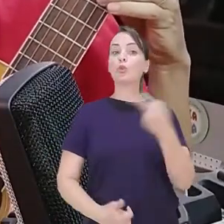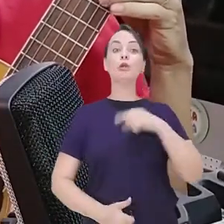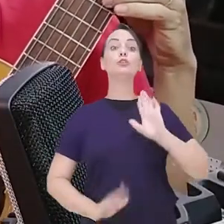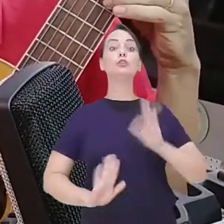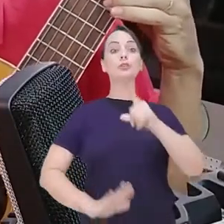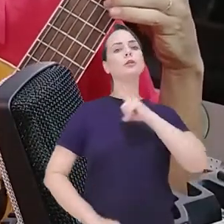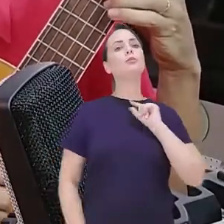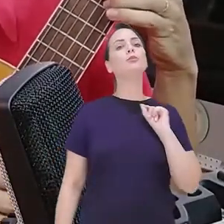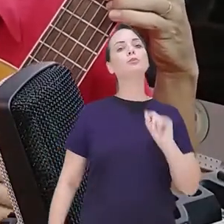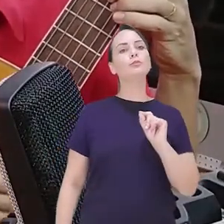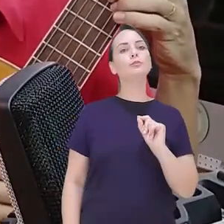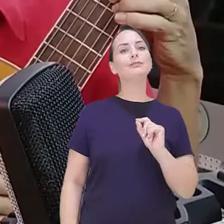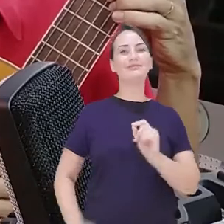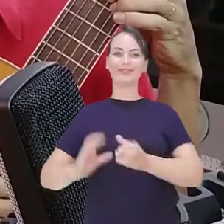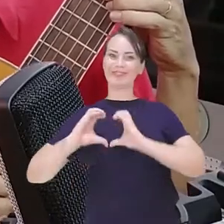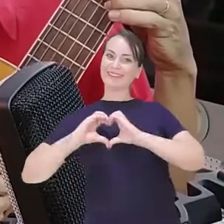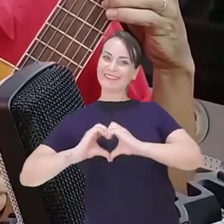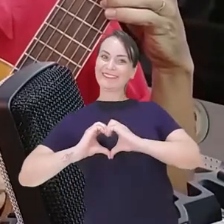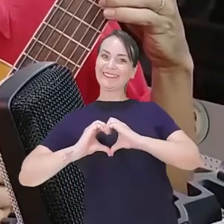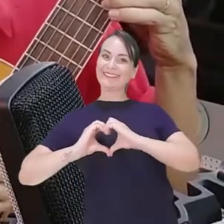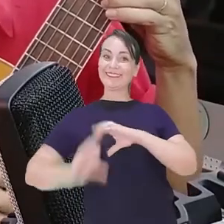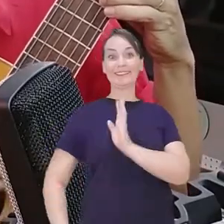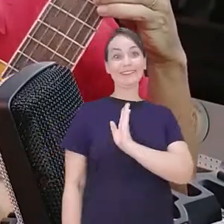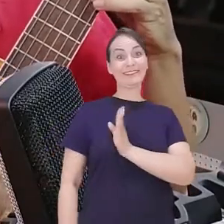que nós todos já temos: O que? o